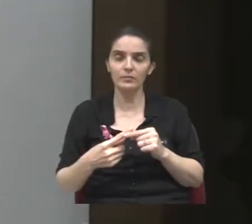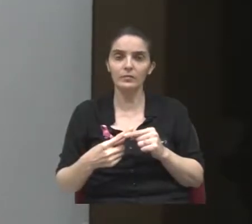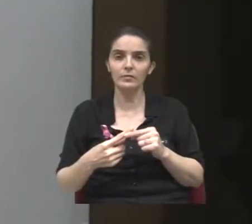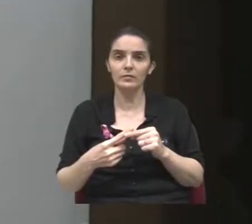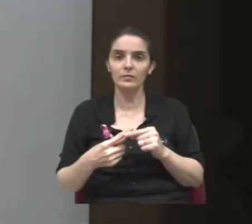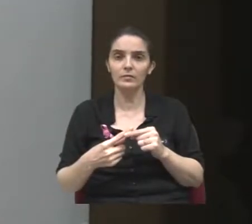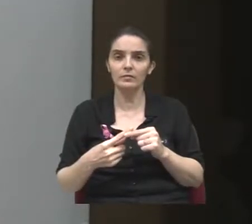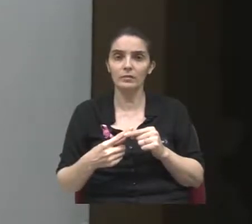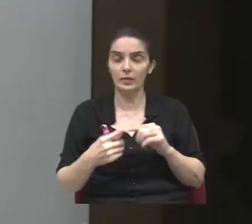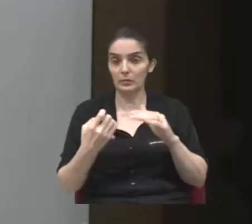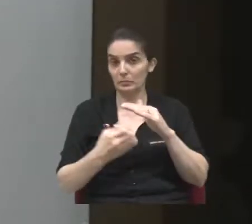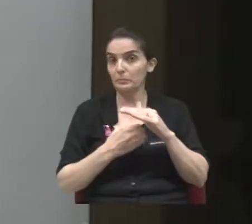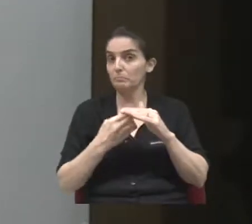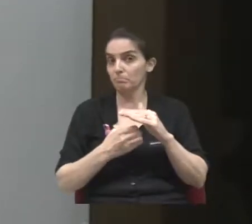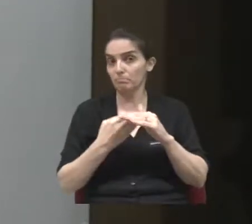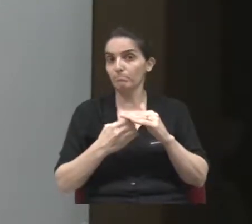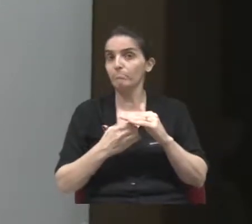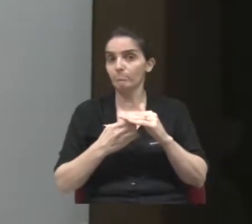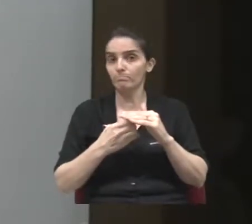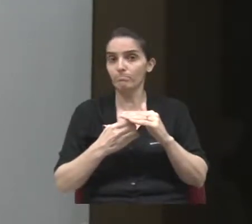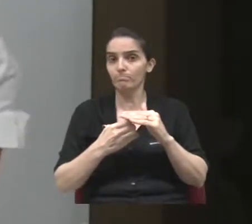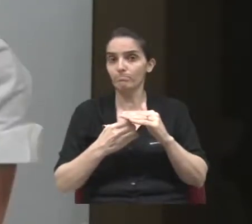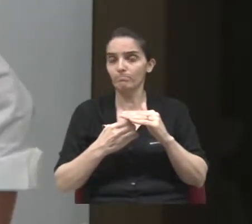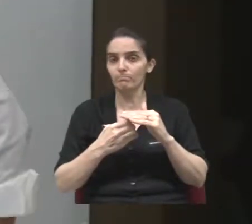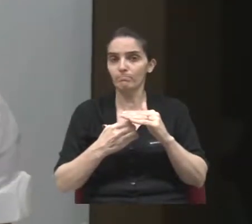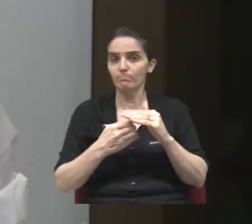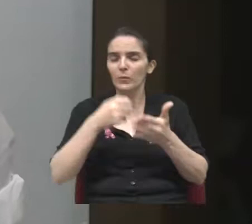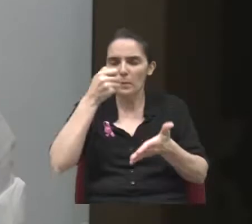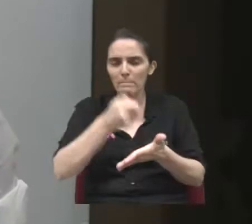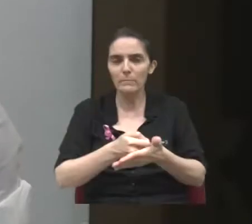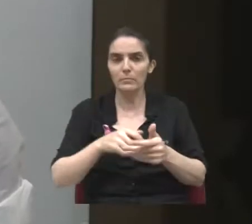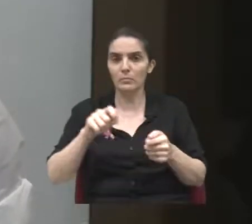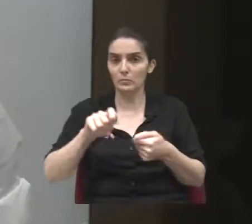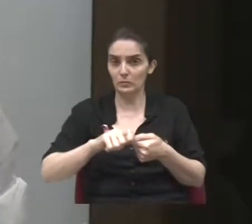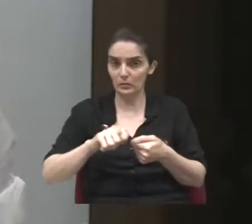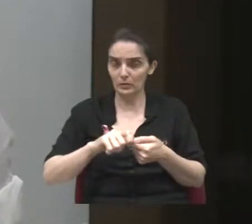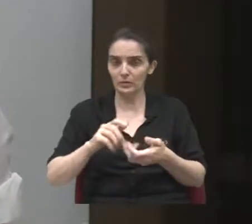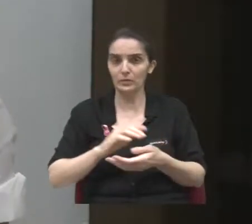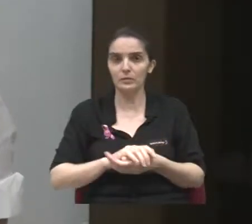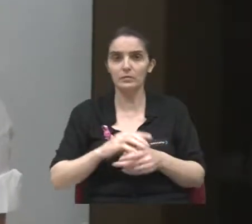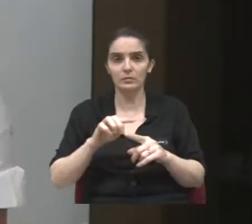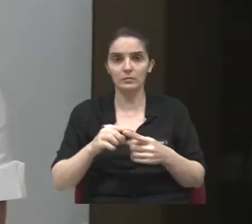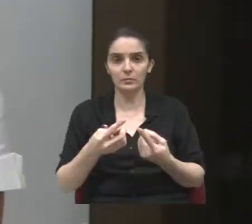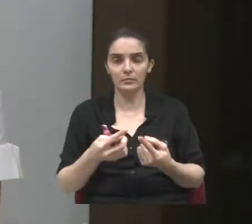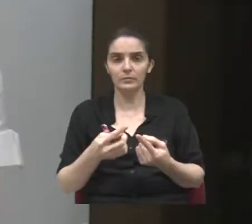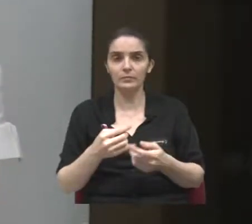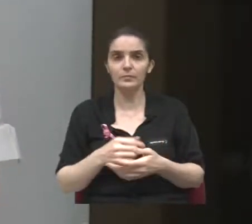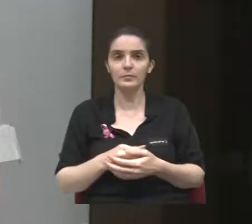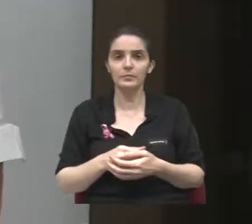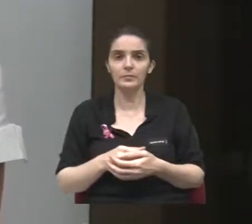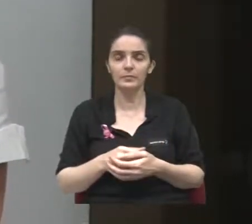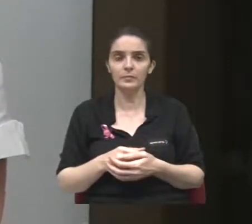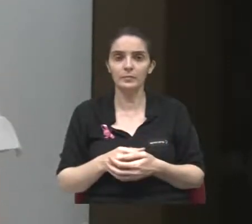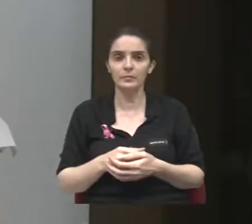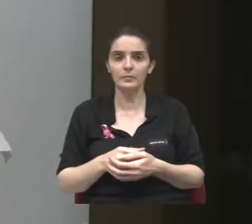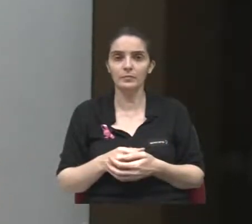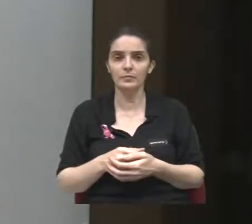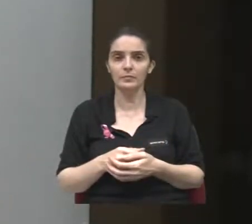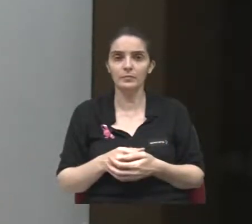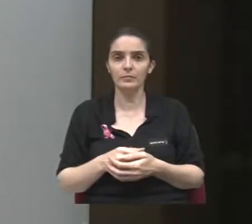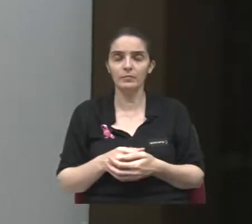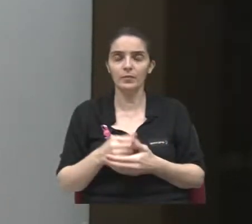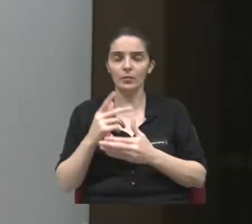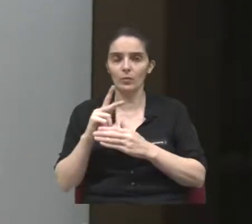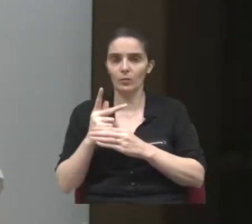desse pool de empresas que faz essa parte, mas levarei, com certeza, a colocação do vereador Helder,